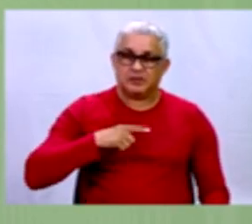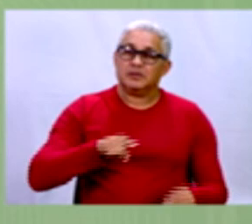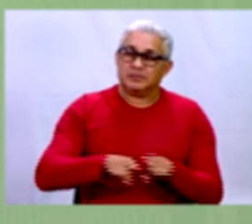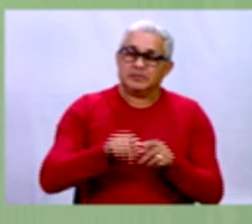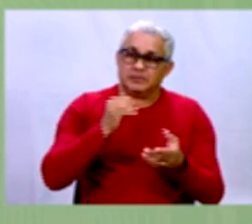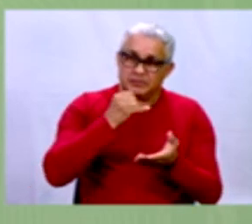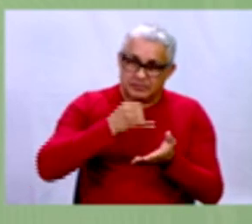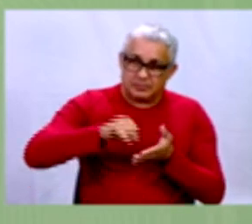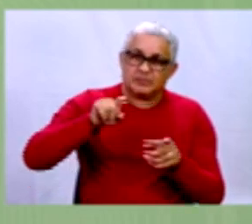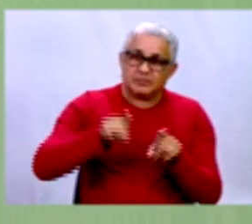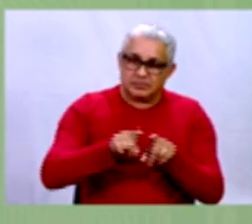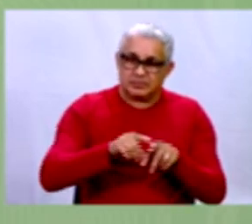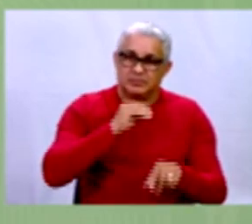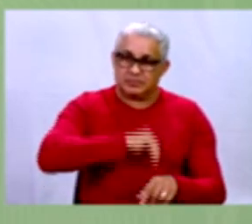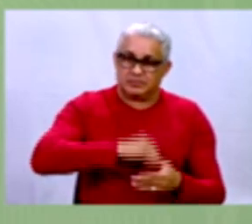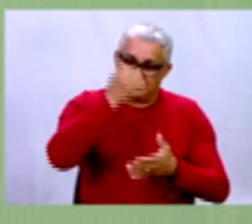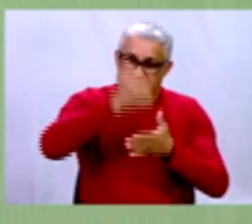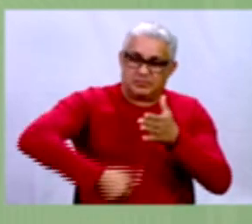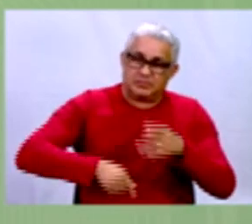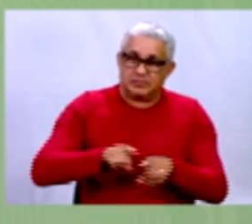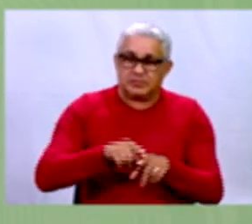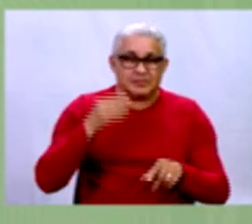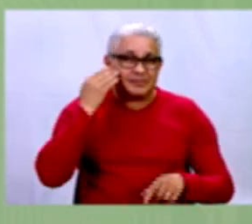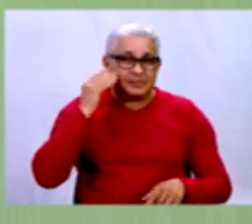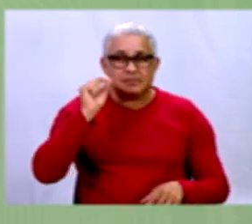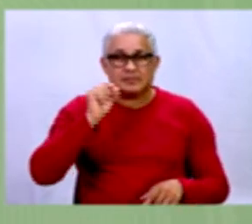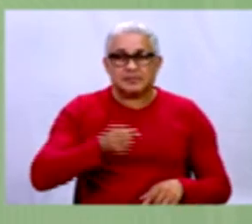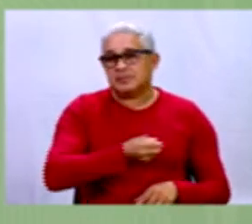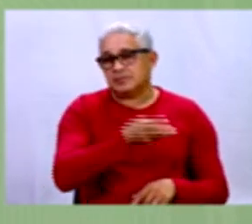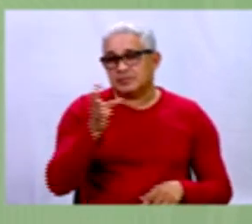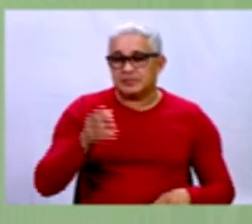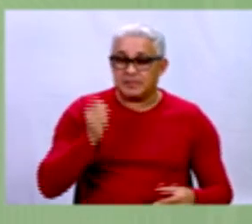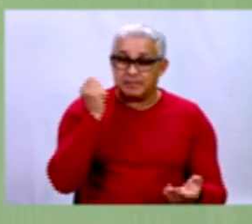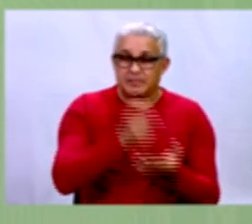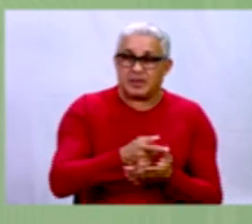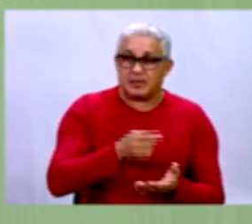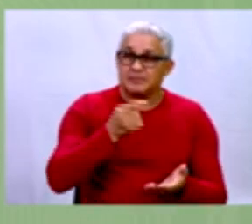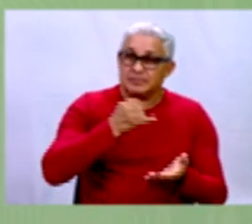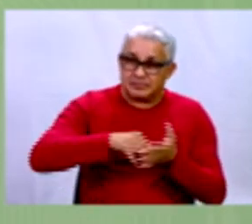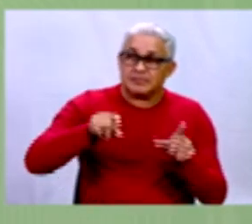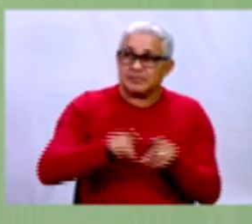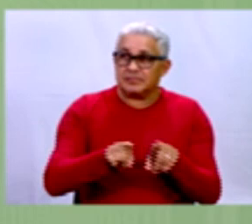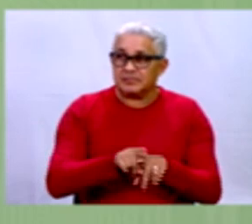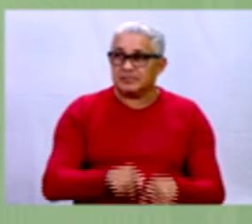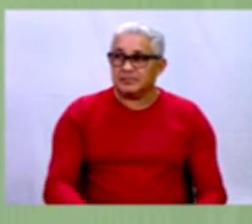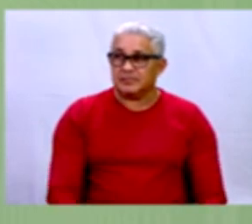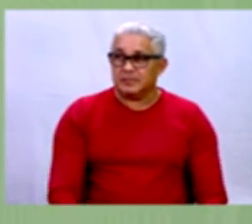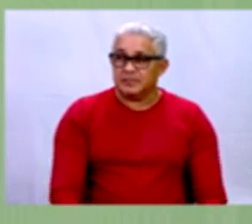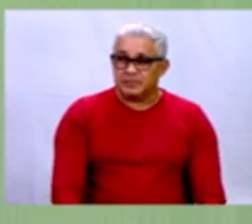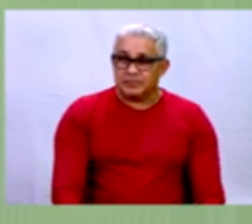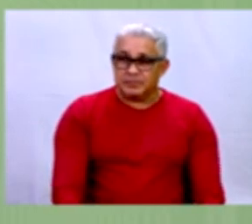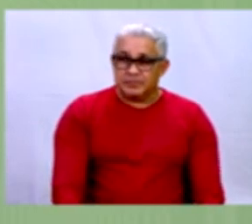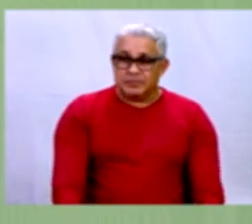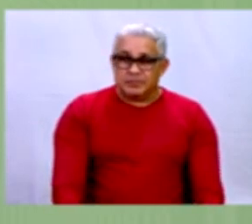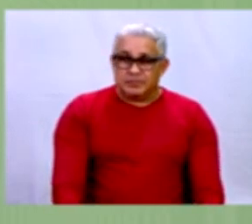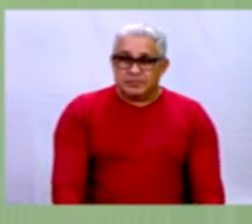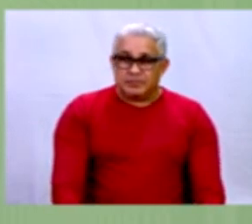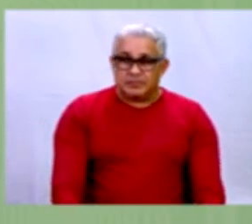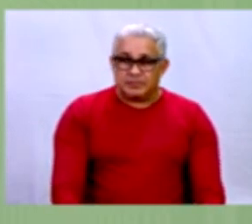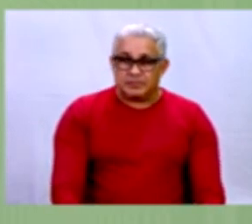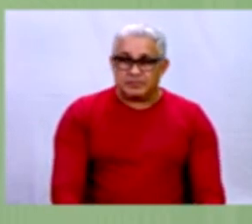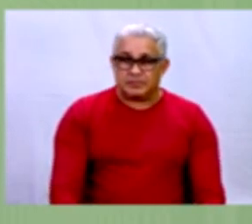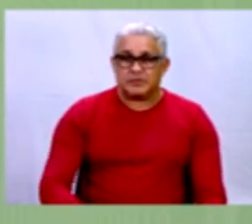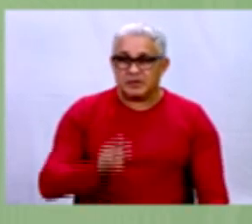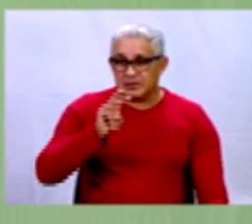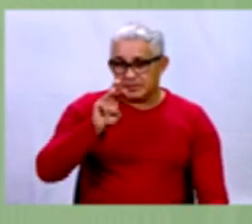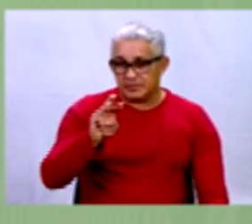no caso são deduzidos do salário, para a gente ter uma noção de quanto que a gente pagou de imposto também, né? Mas assim, eu ganho